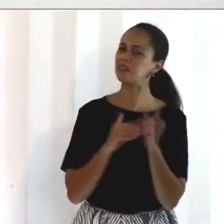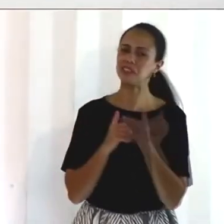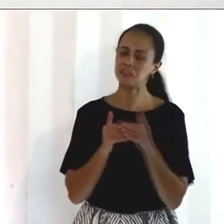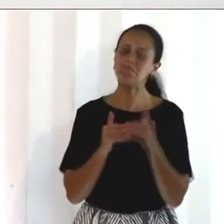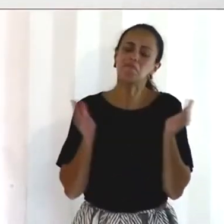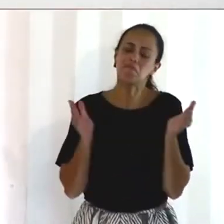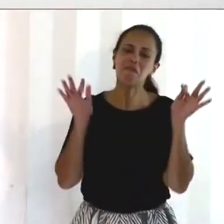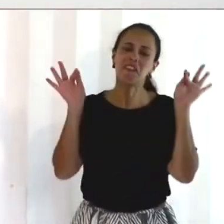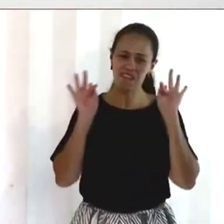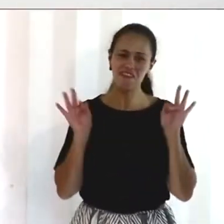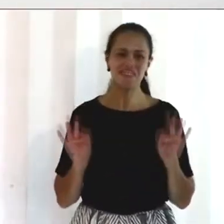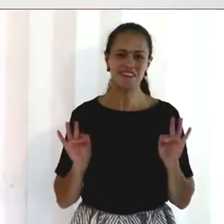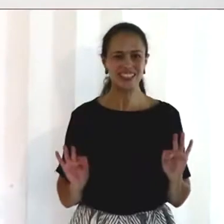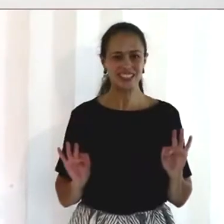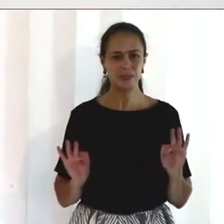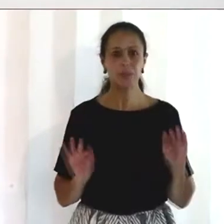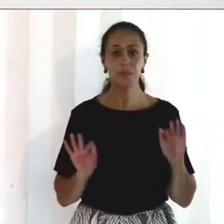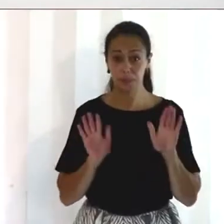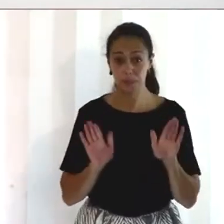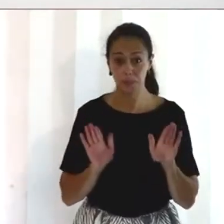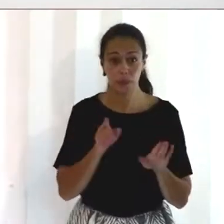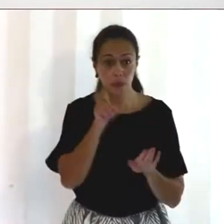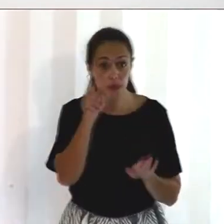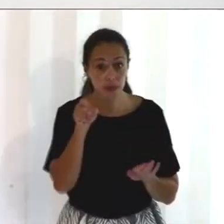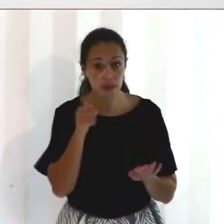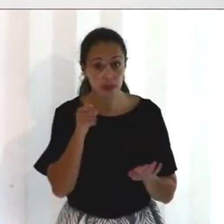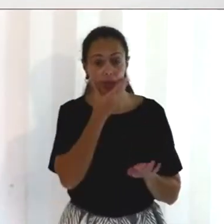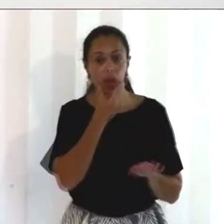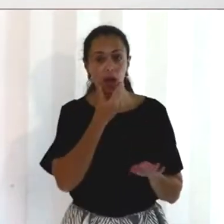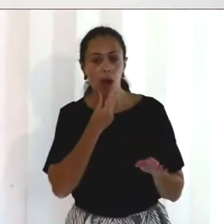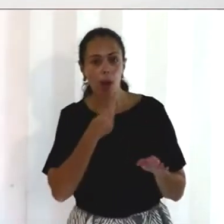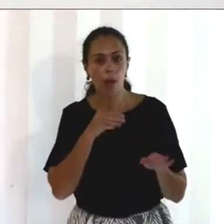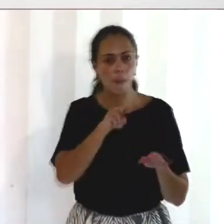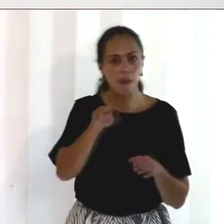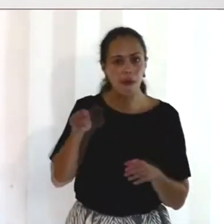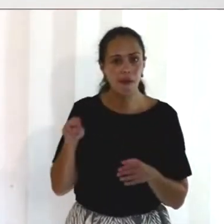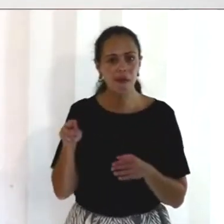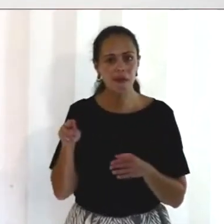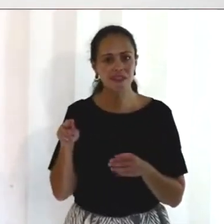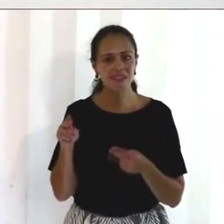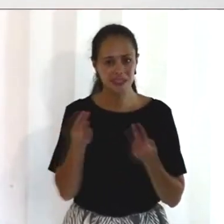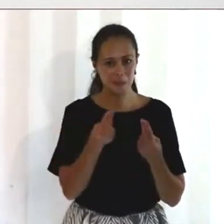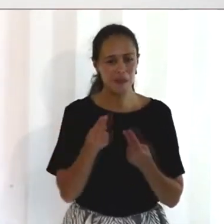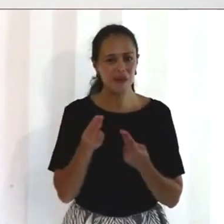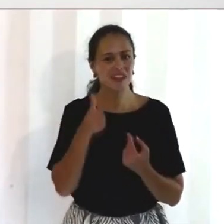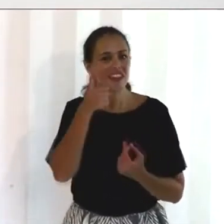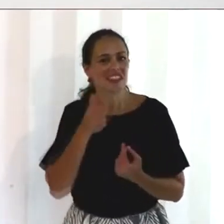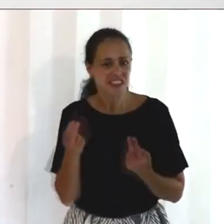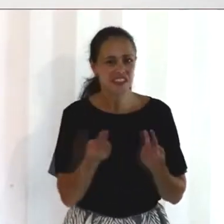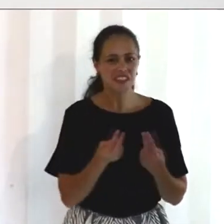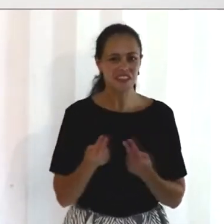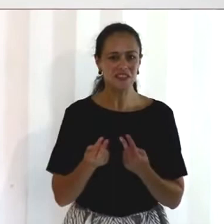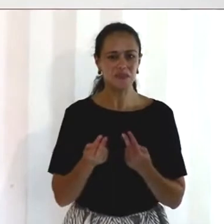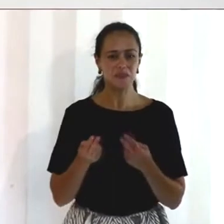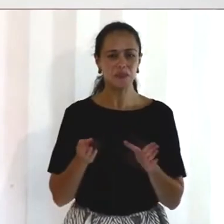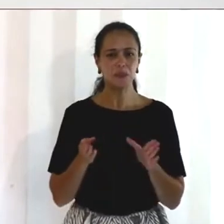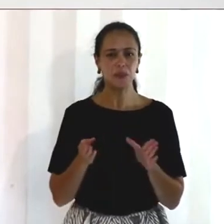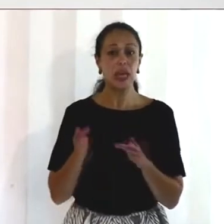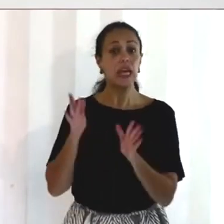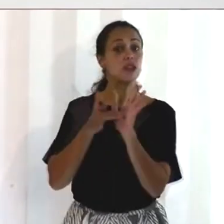realizar. Meus irmãos e irmãs, a obra da cruz deu ao povo de